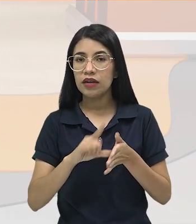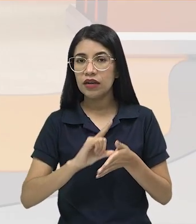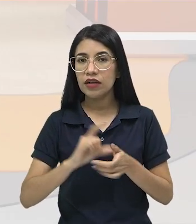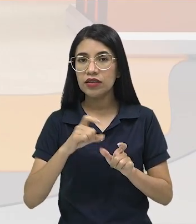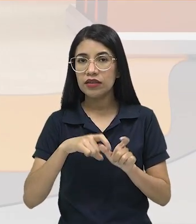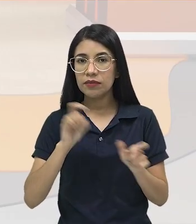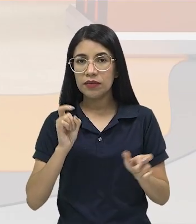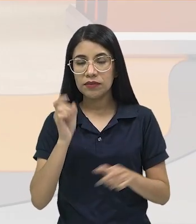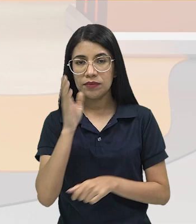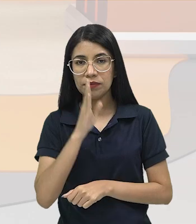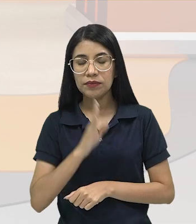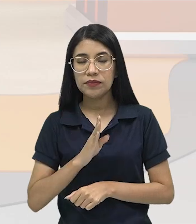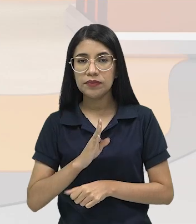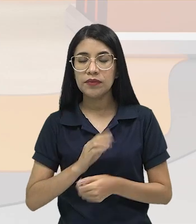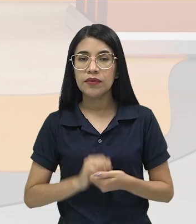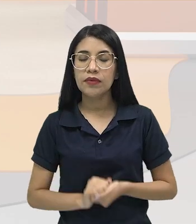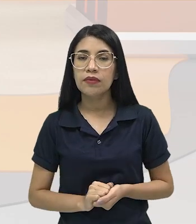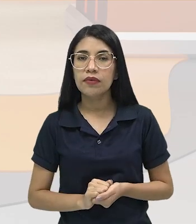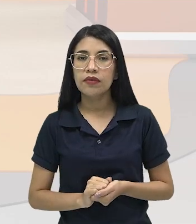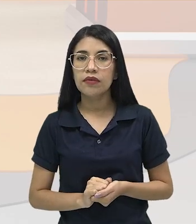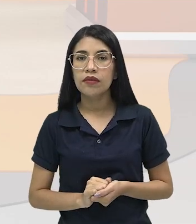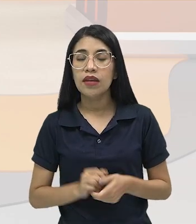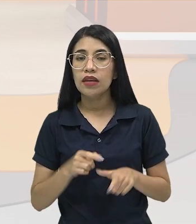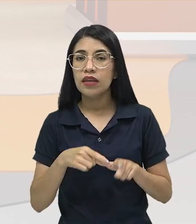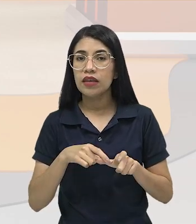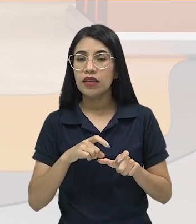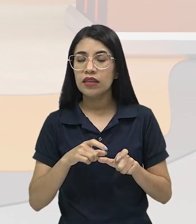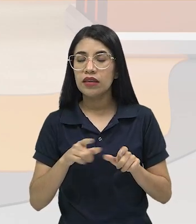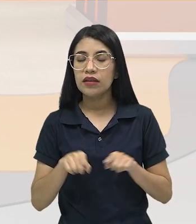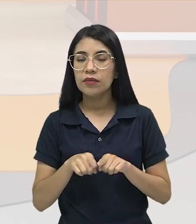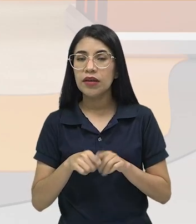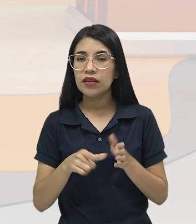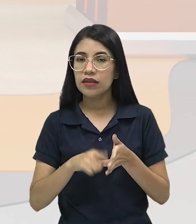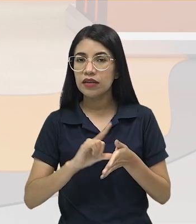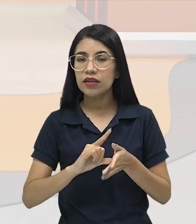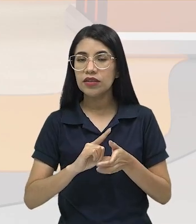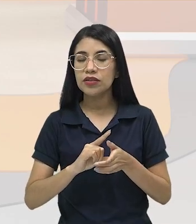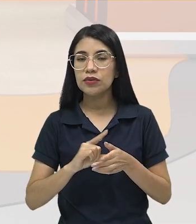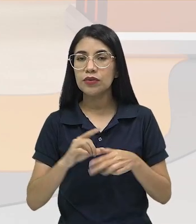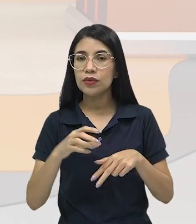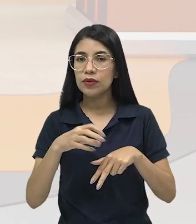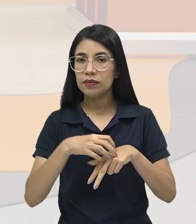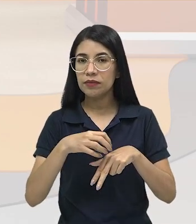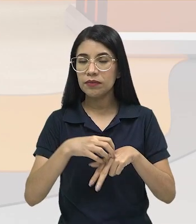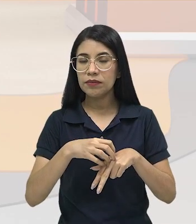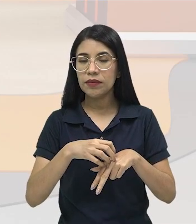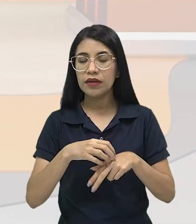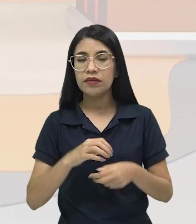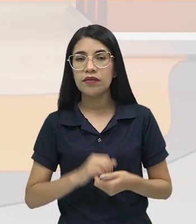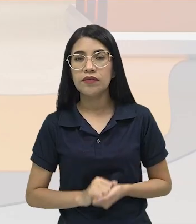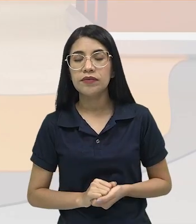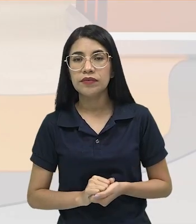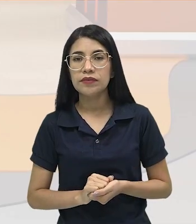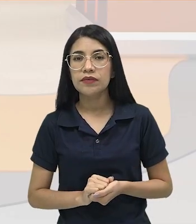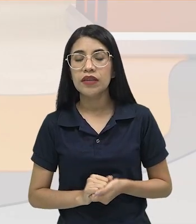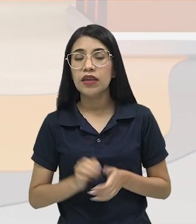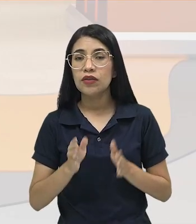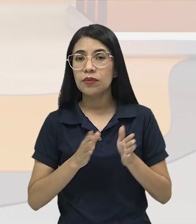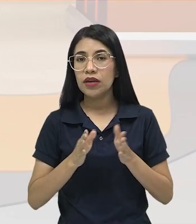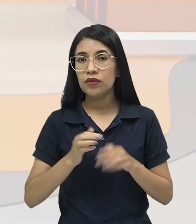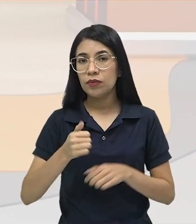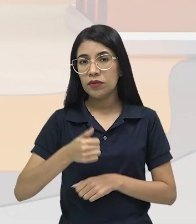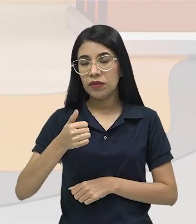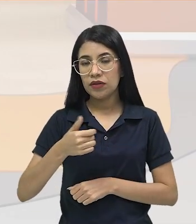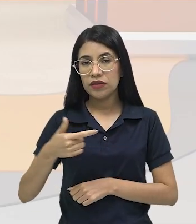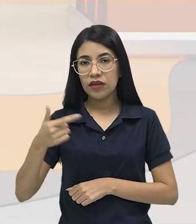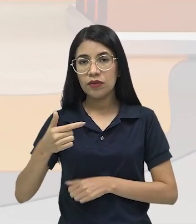ser independente, antes do Brasil império. Outros vai acontecer no interim entre primeiro e segundo reinado, já um